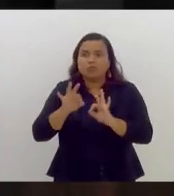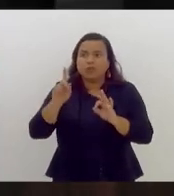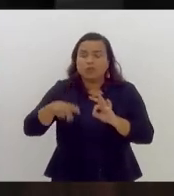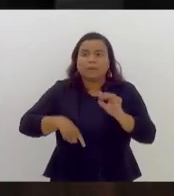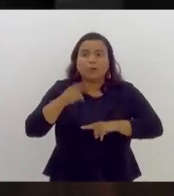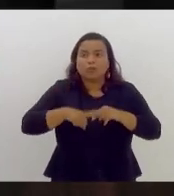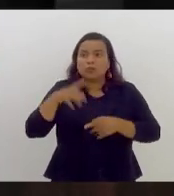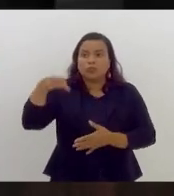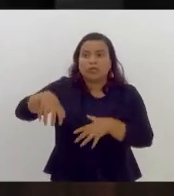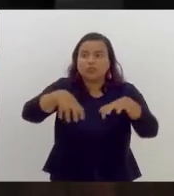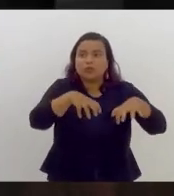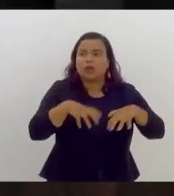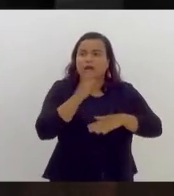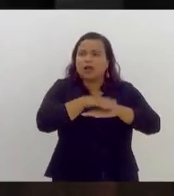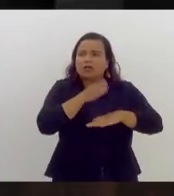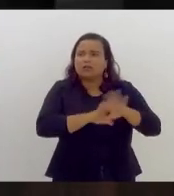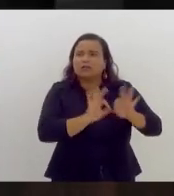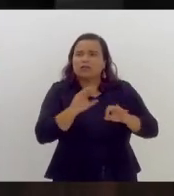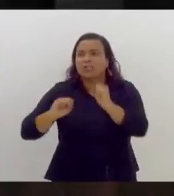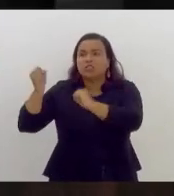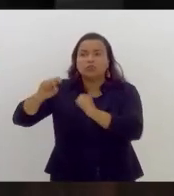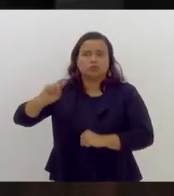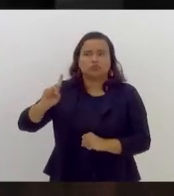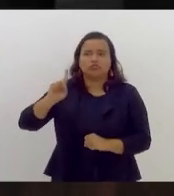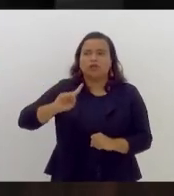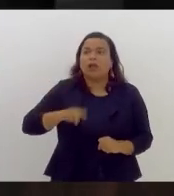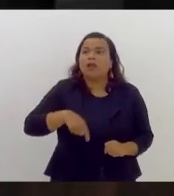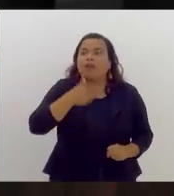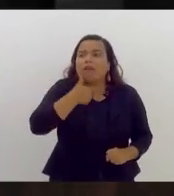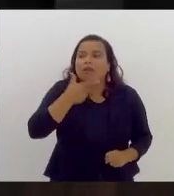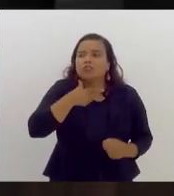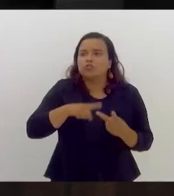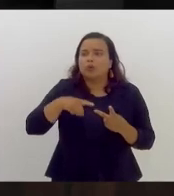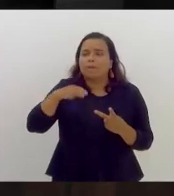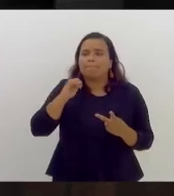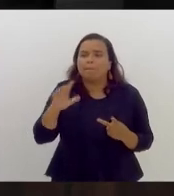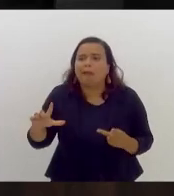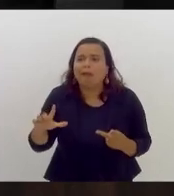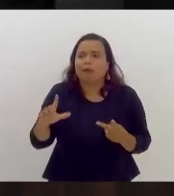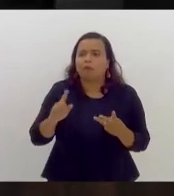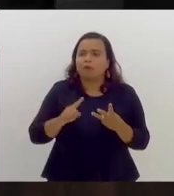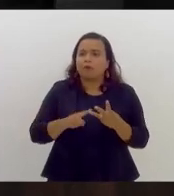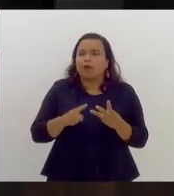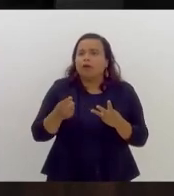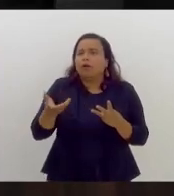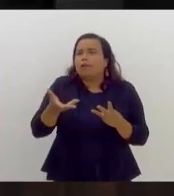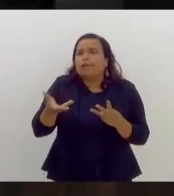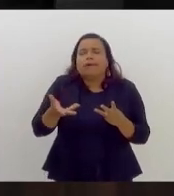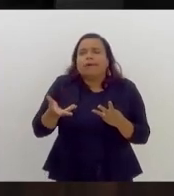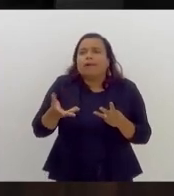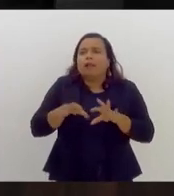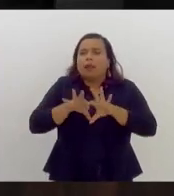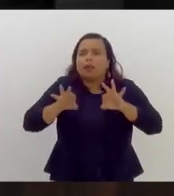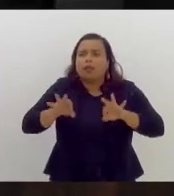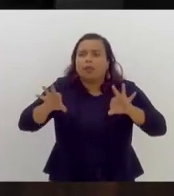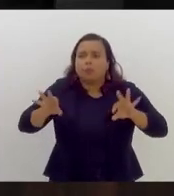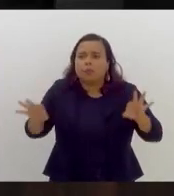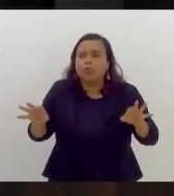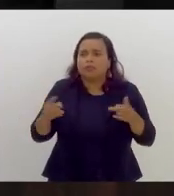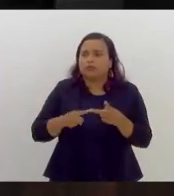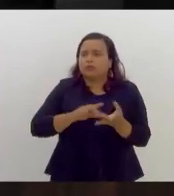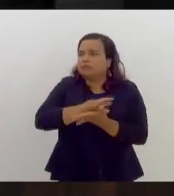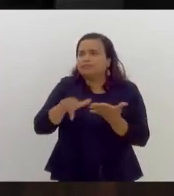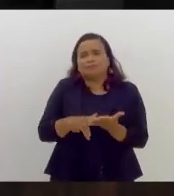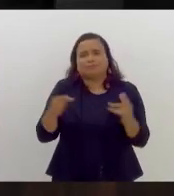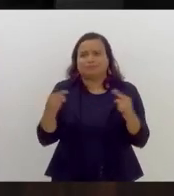regionais, produtos artesanais. É o queijo, é o mel, aí é a linguiça.